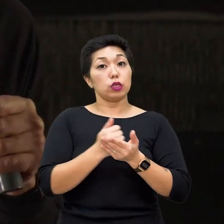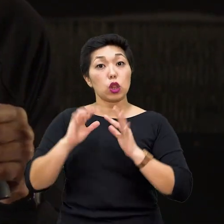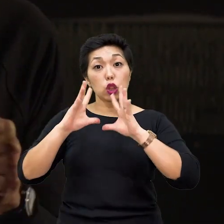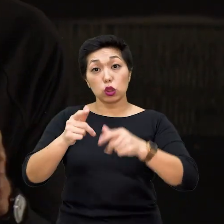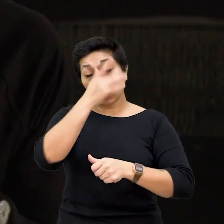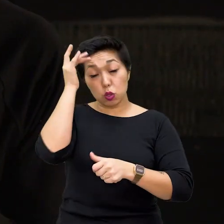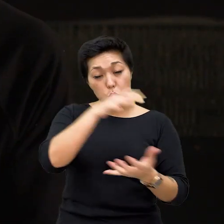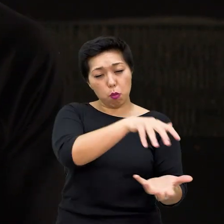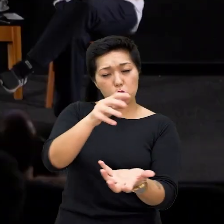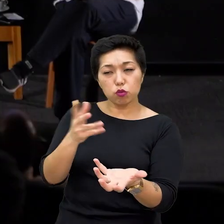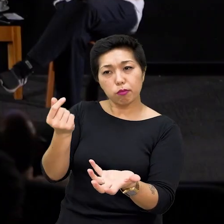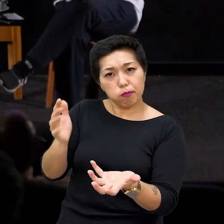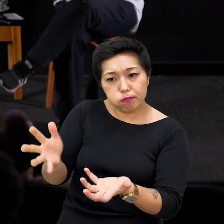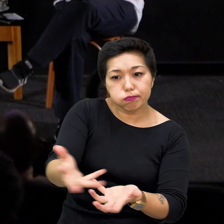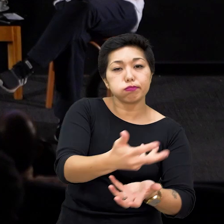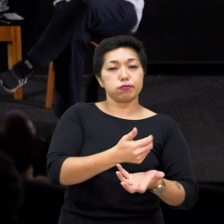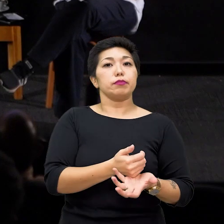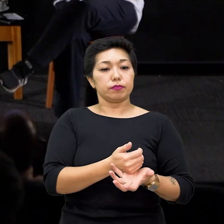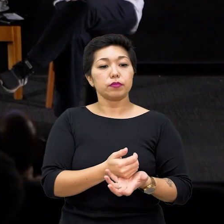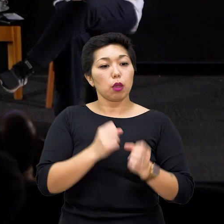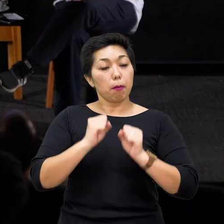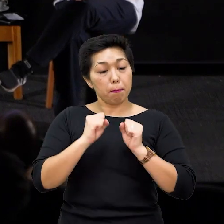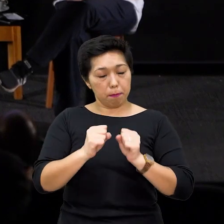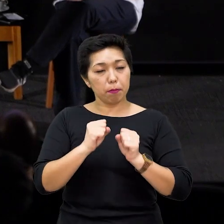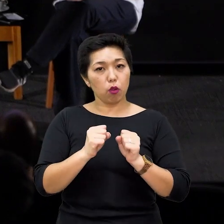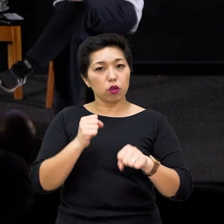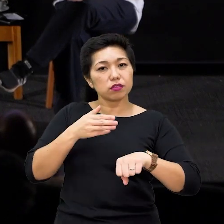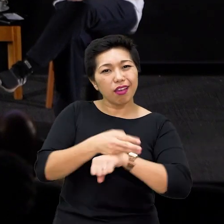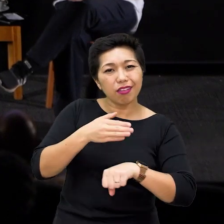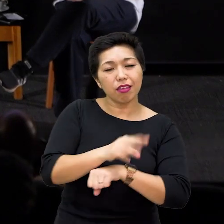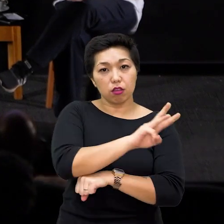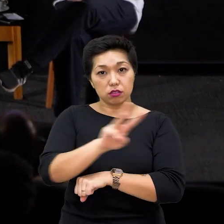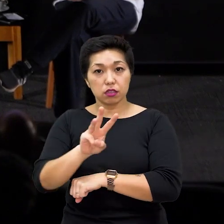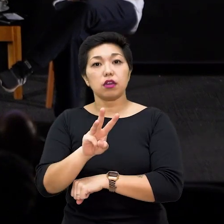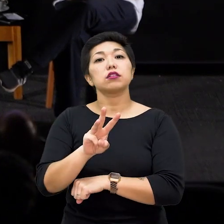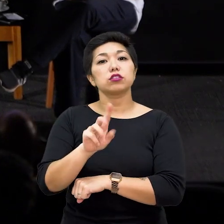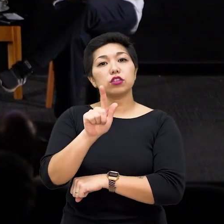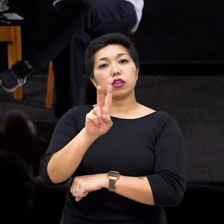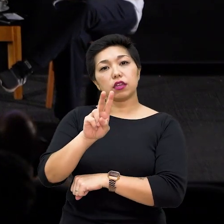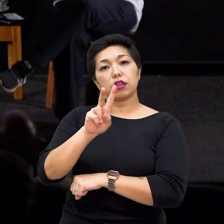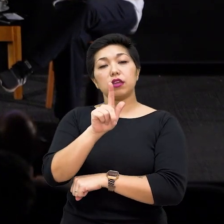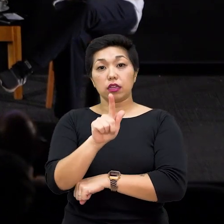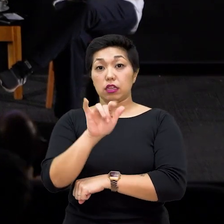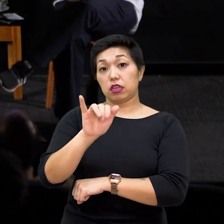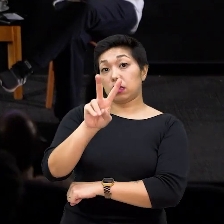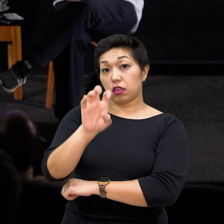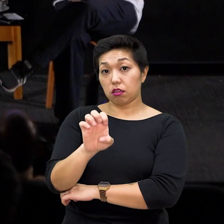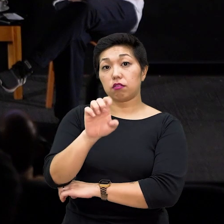mundo. Vocês podem acessar Give Directly, tem as informações, inclusive, se